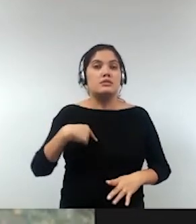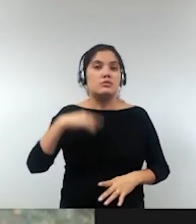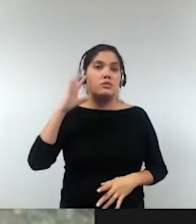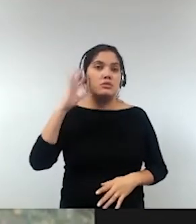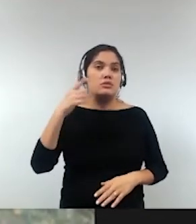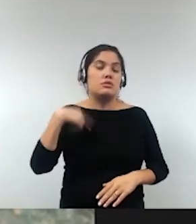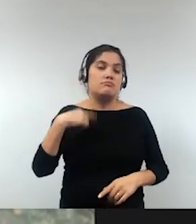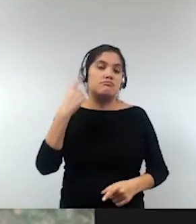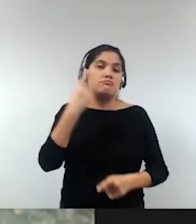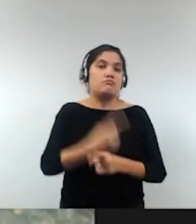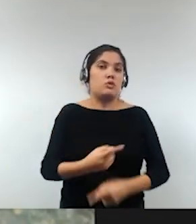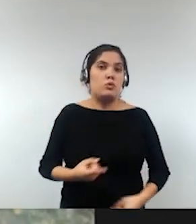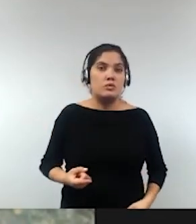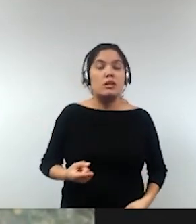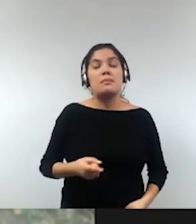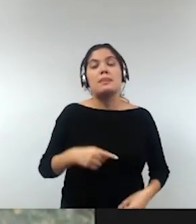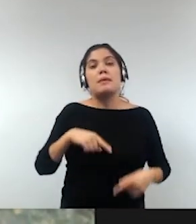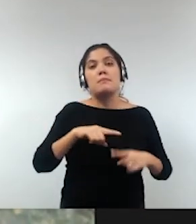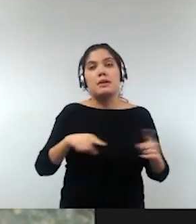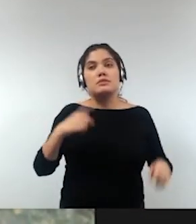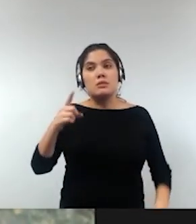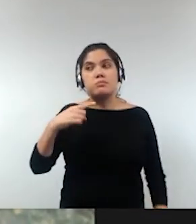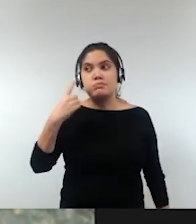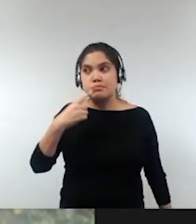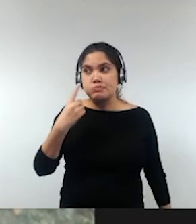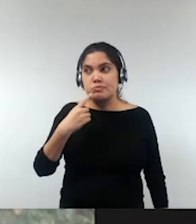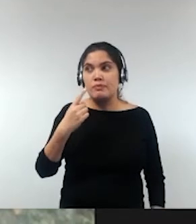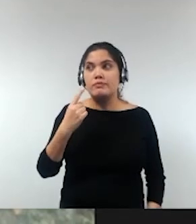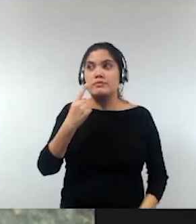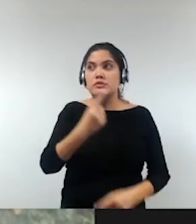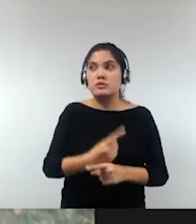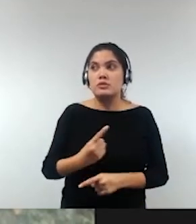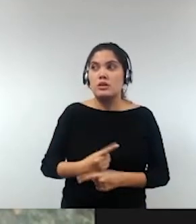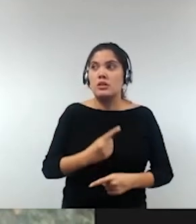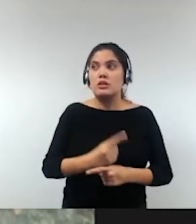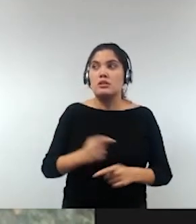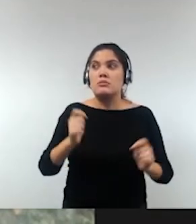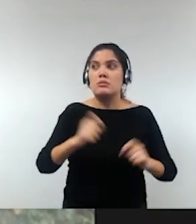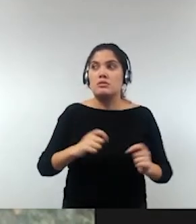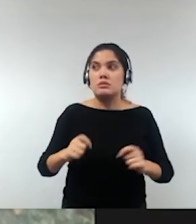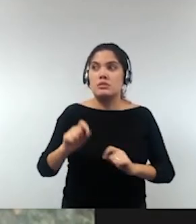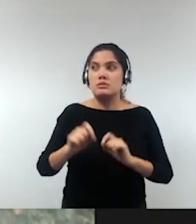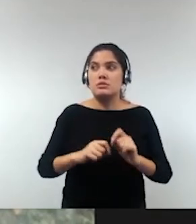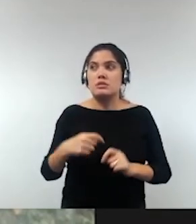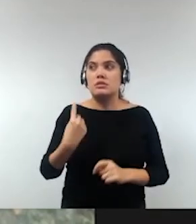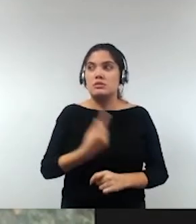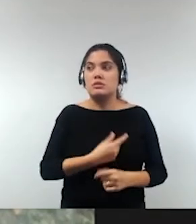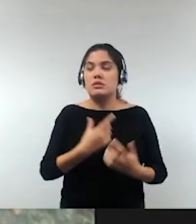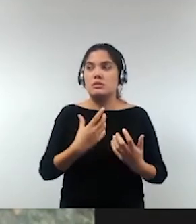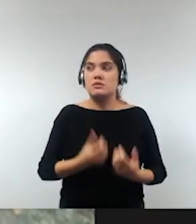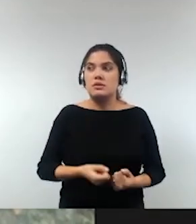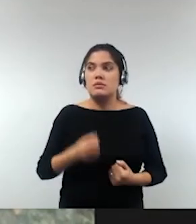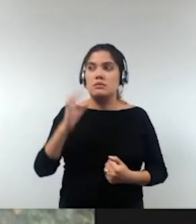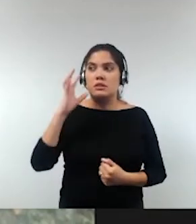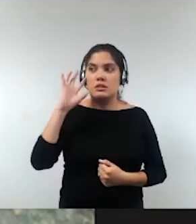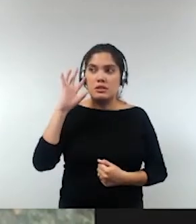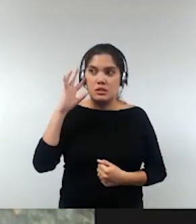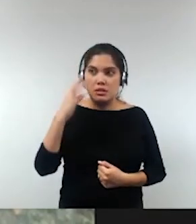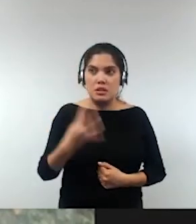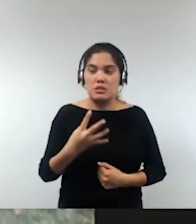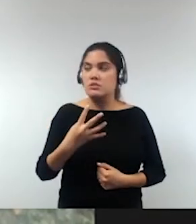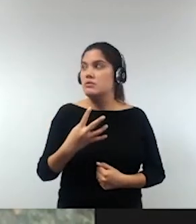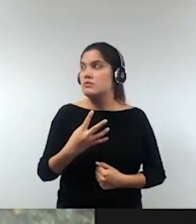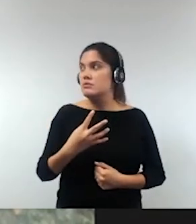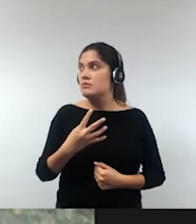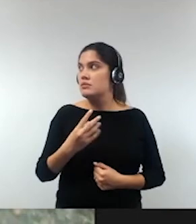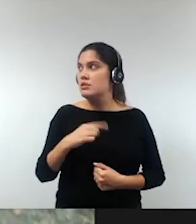vai. Mas se o advogado traz ao seu cliente a possibilidade de vamos, então, procurar um procedimento de mediação, você vai conhecer